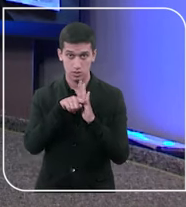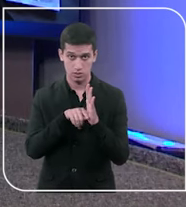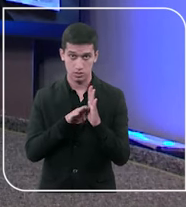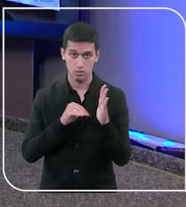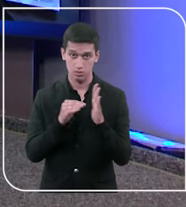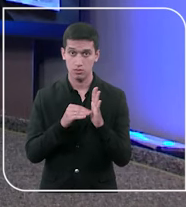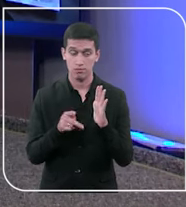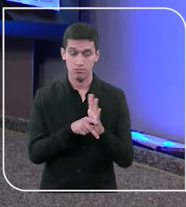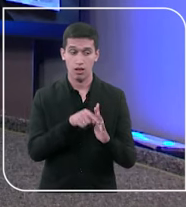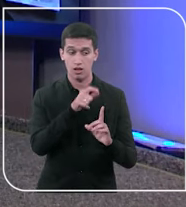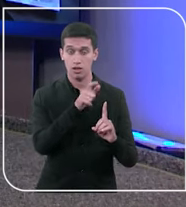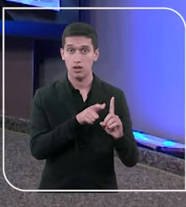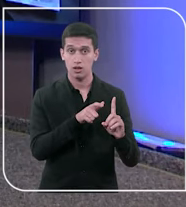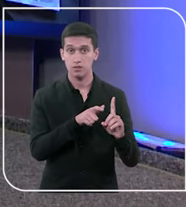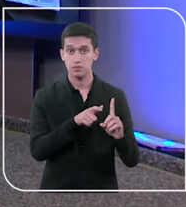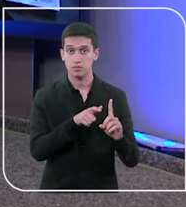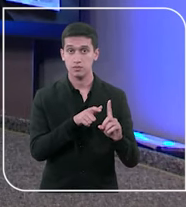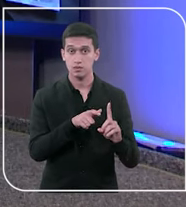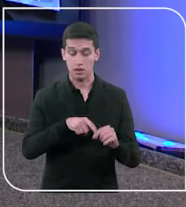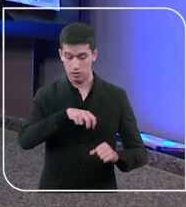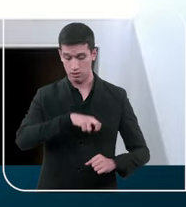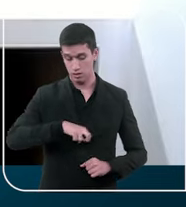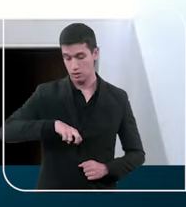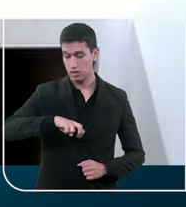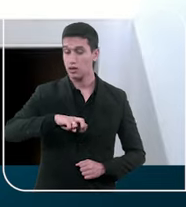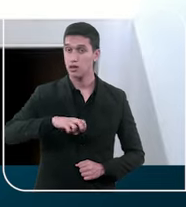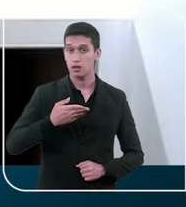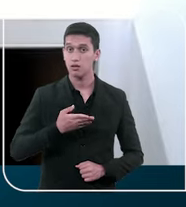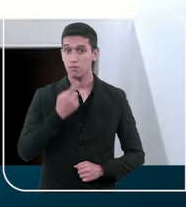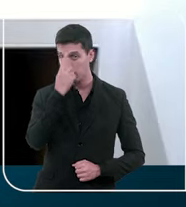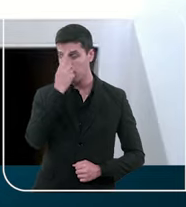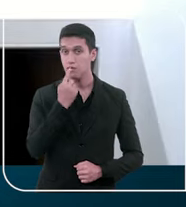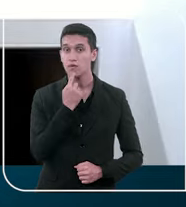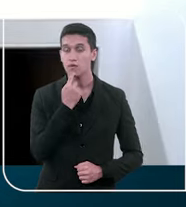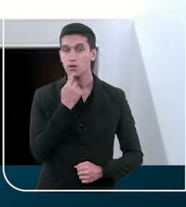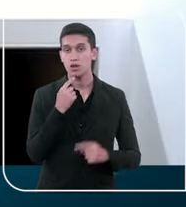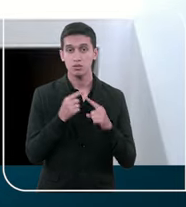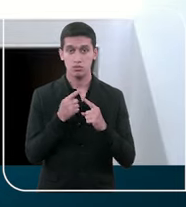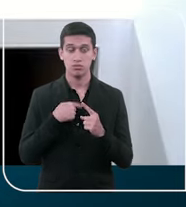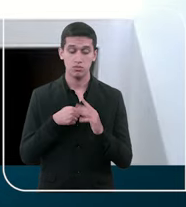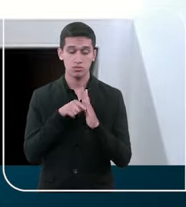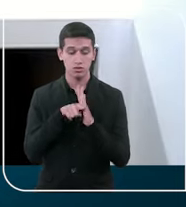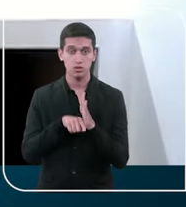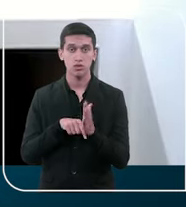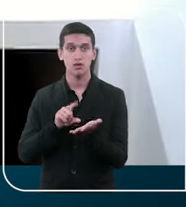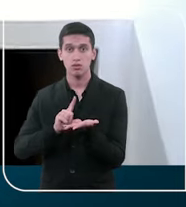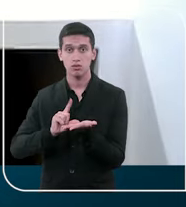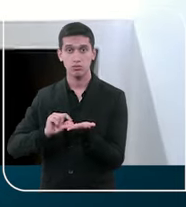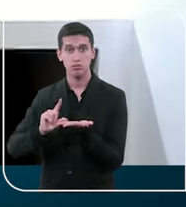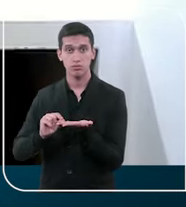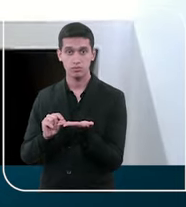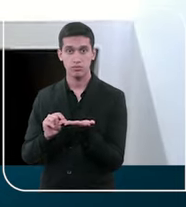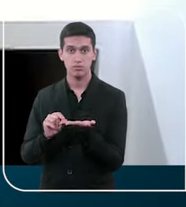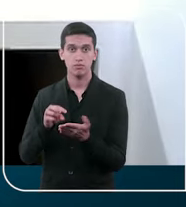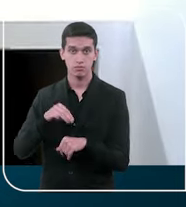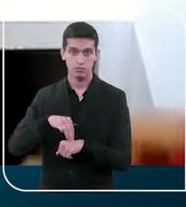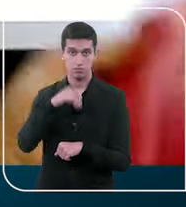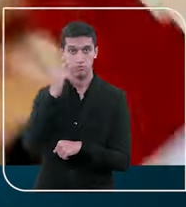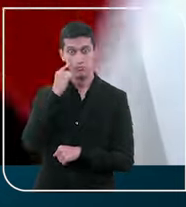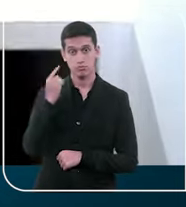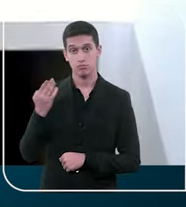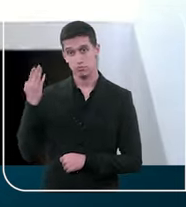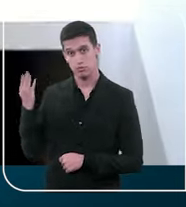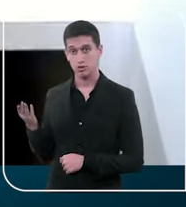Essa análise do perfil dos jurados, inclusive, foi objeto da minha pesquisa de mestrado, né? E foi o objeto da publicação, eu vou